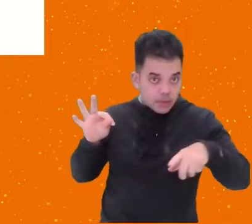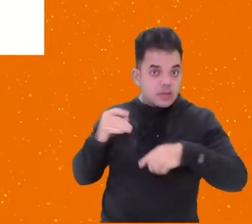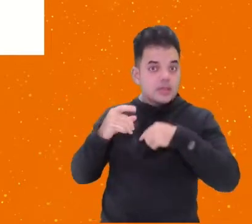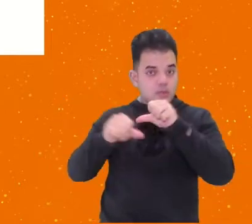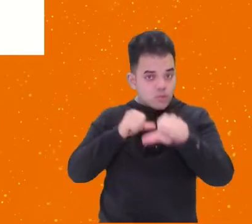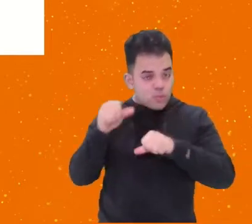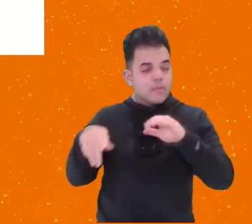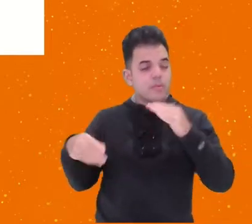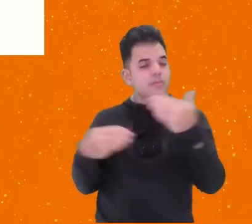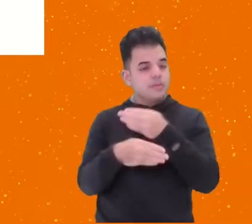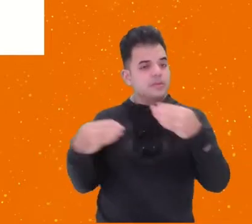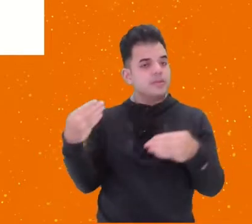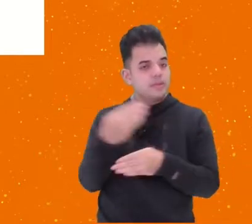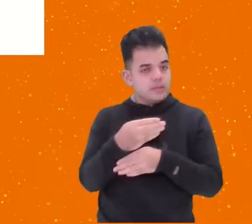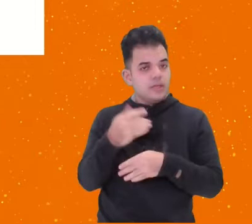slides para